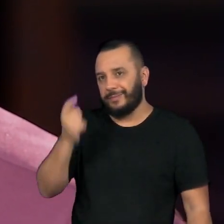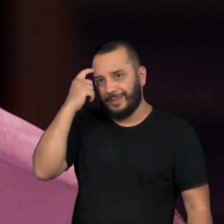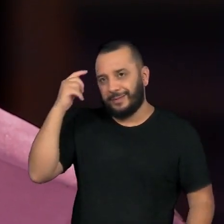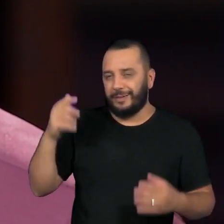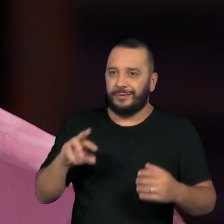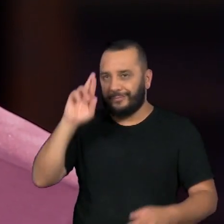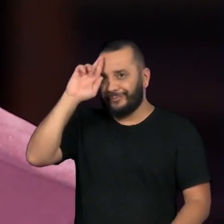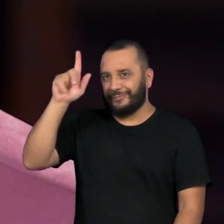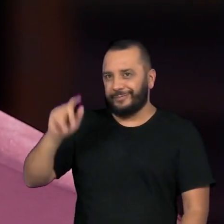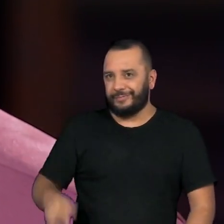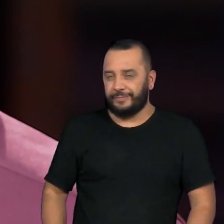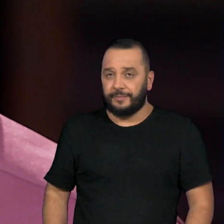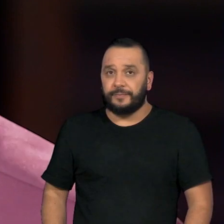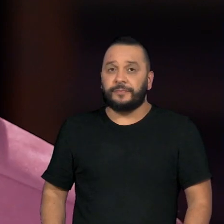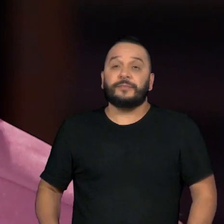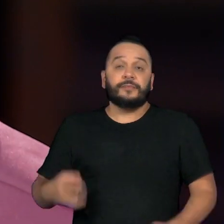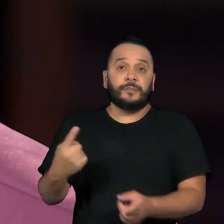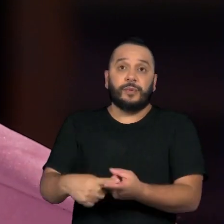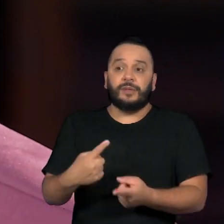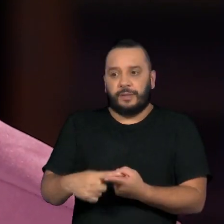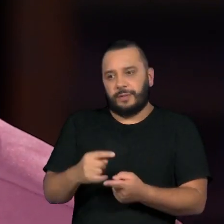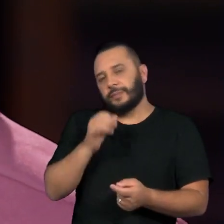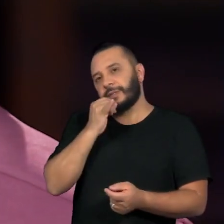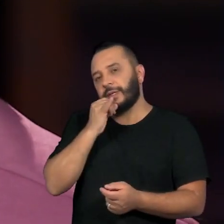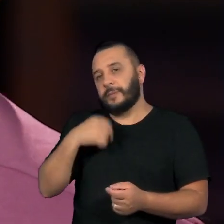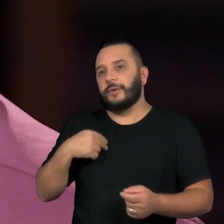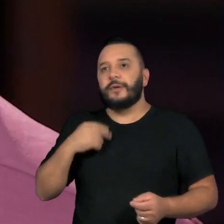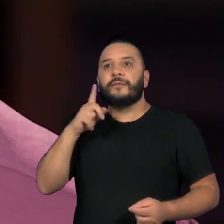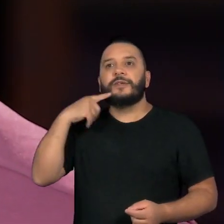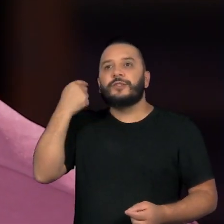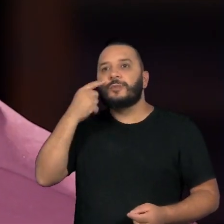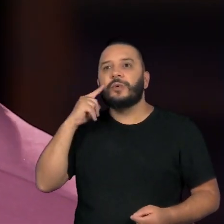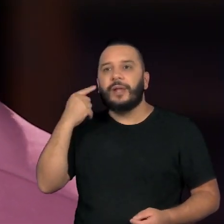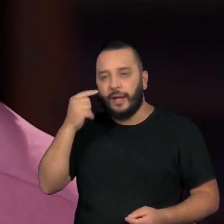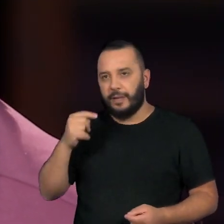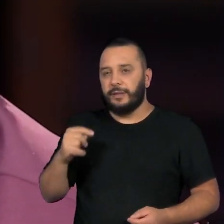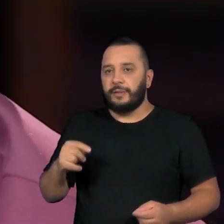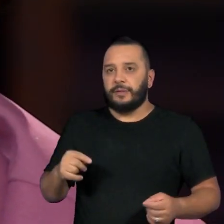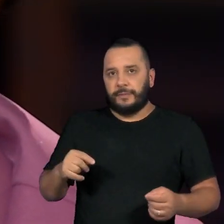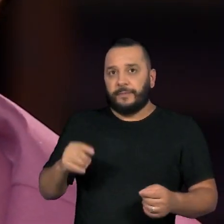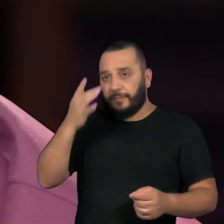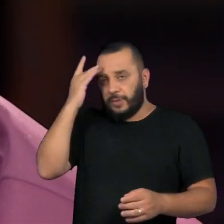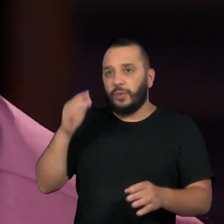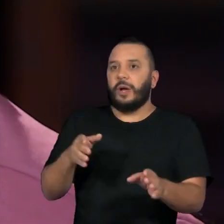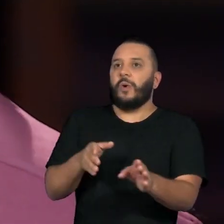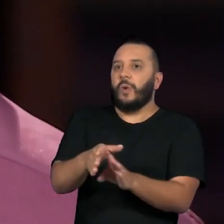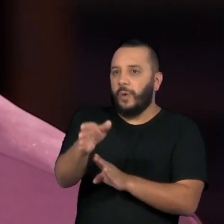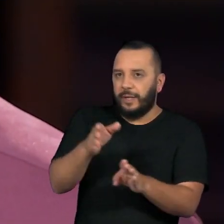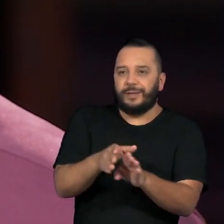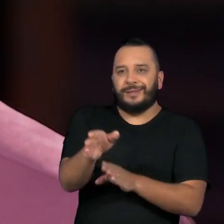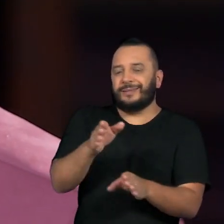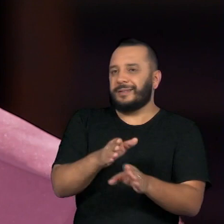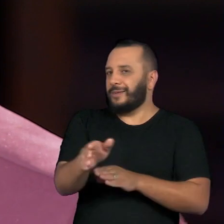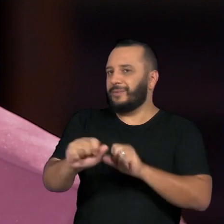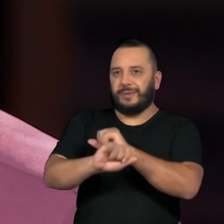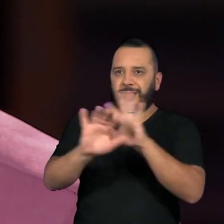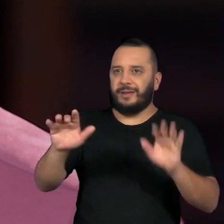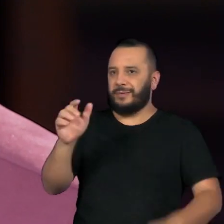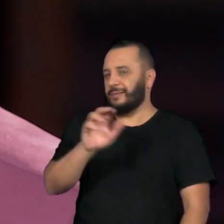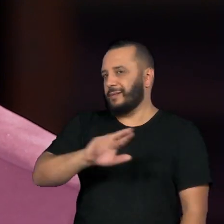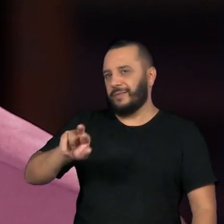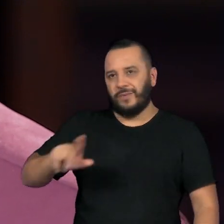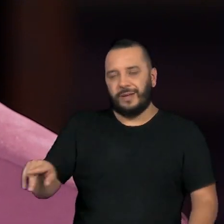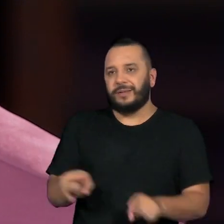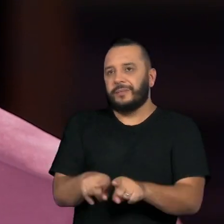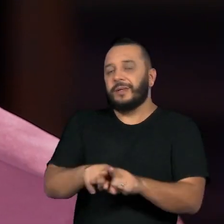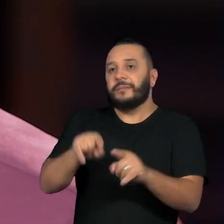por exemplo, assim, as orientações no vestibular nem sempre são claras. Sim. Perguntas com pegadinha. Então gera muita ansiedade isso.